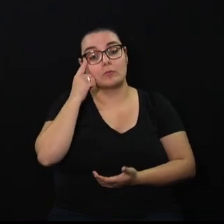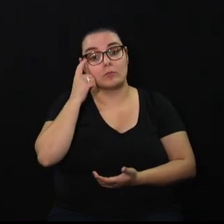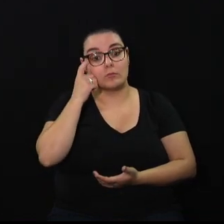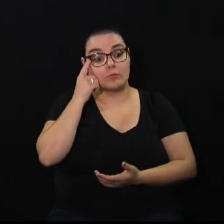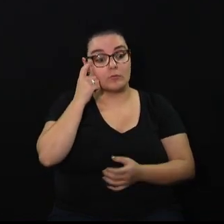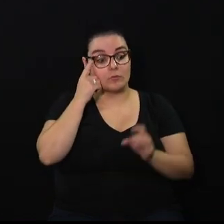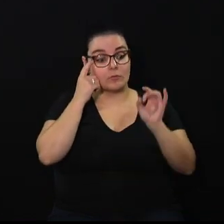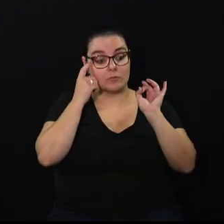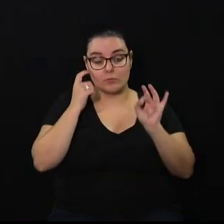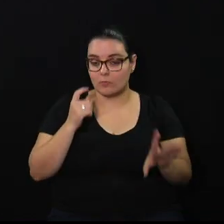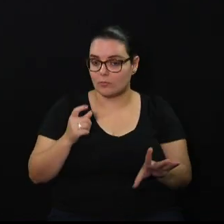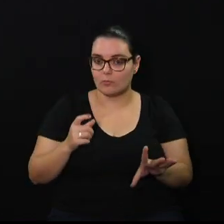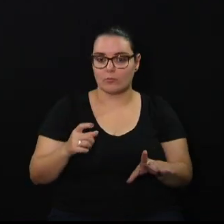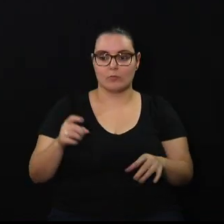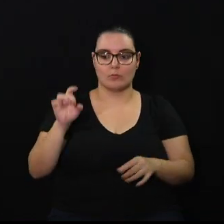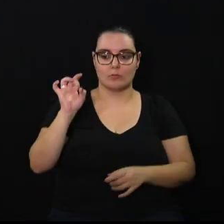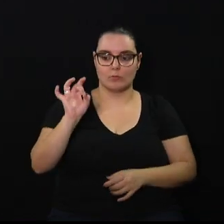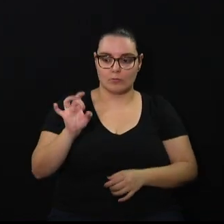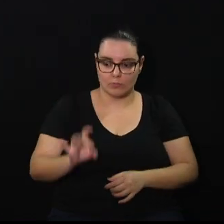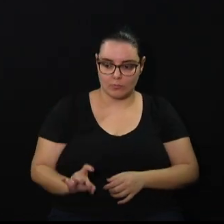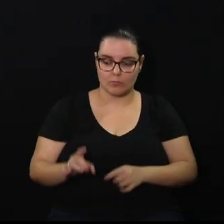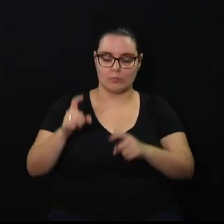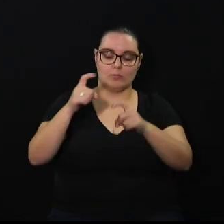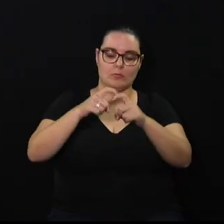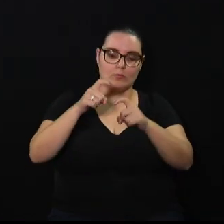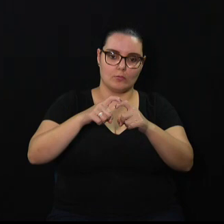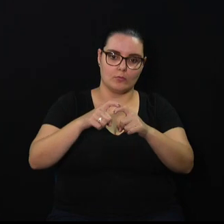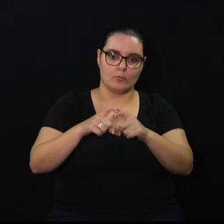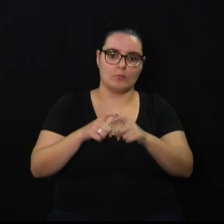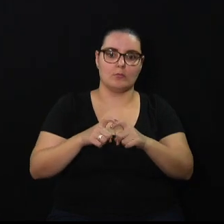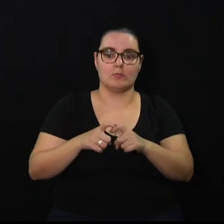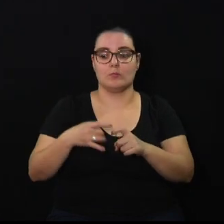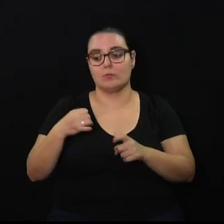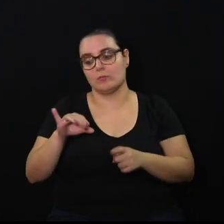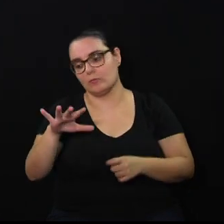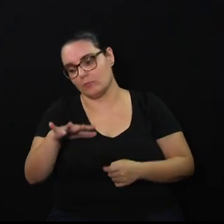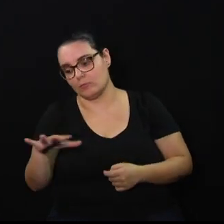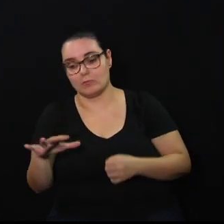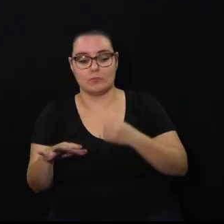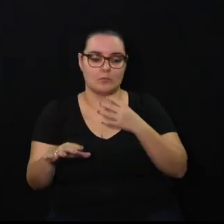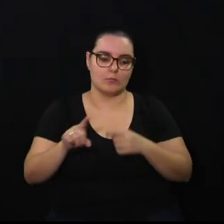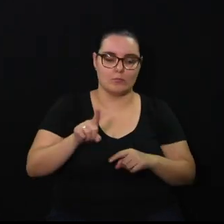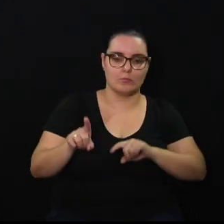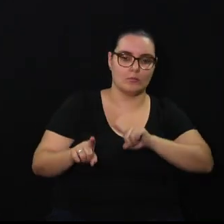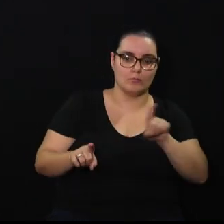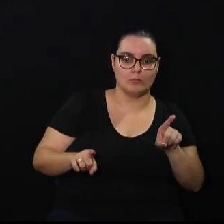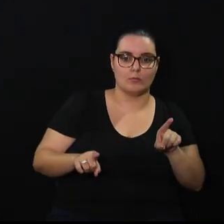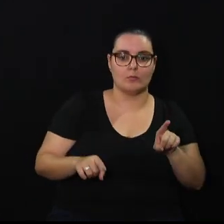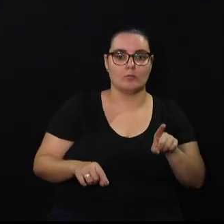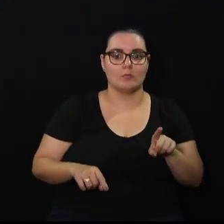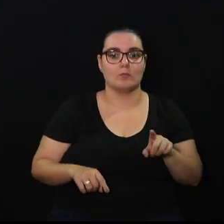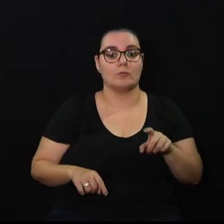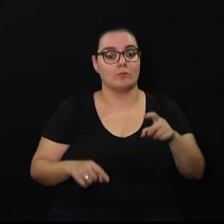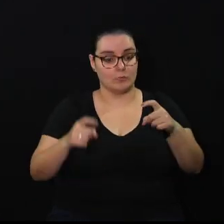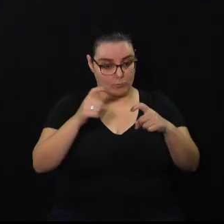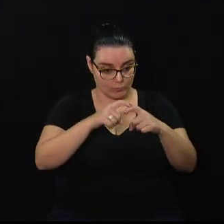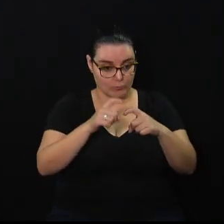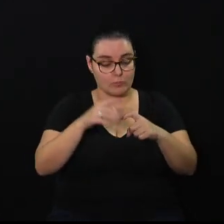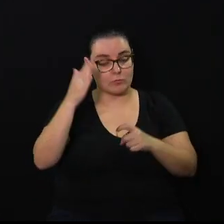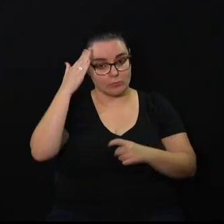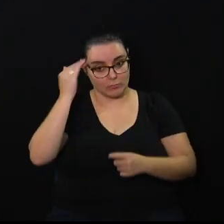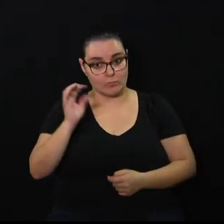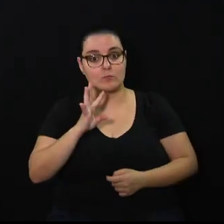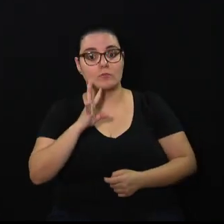não cabe o plano de saúde escolher se aquela intervenção é bom ou não um médico que avaliou a criança que sabe